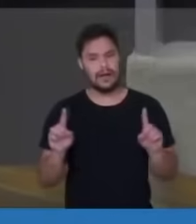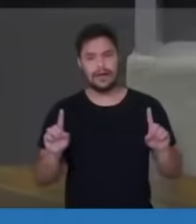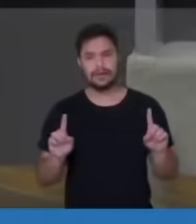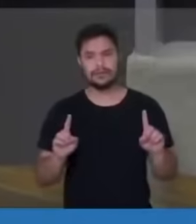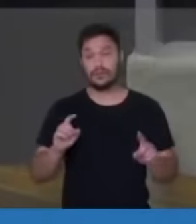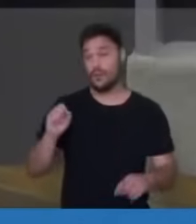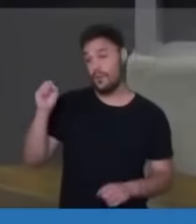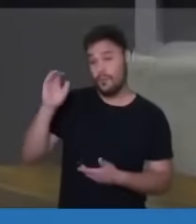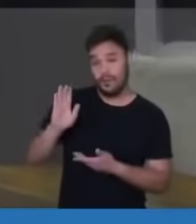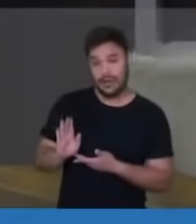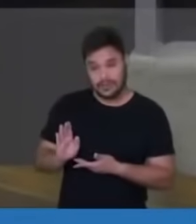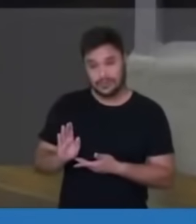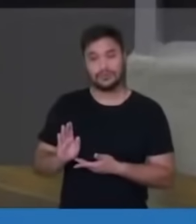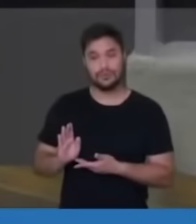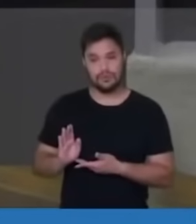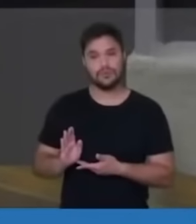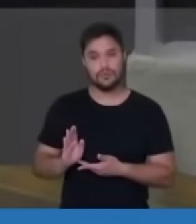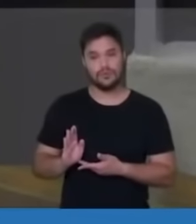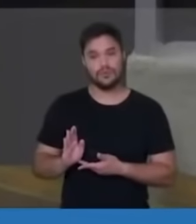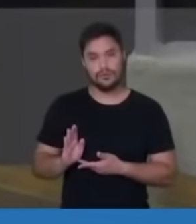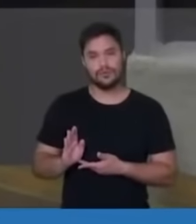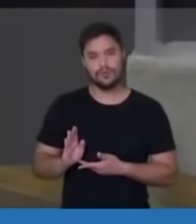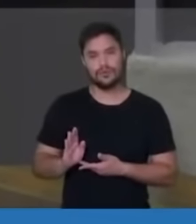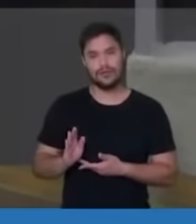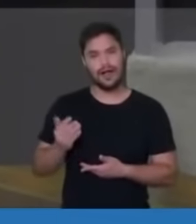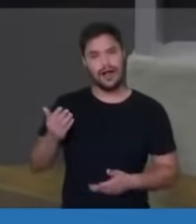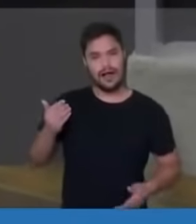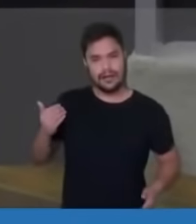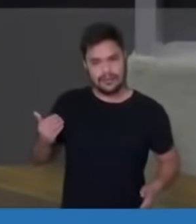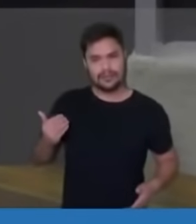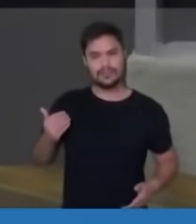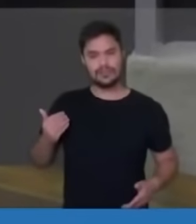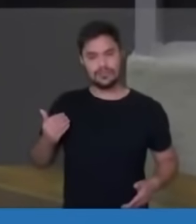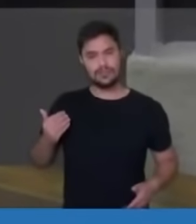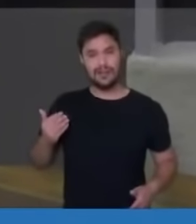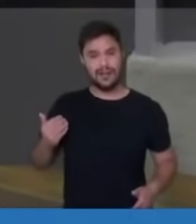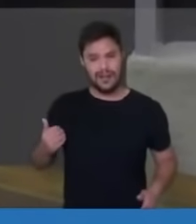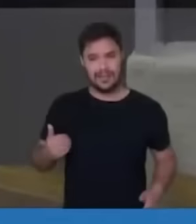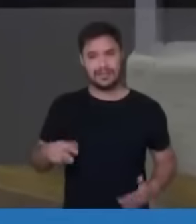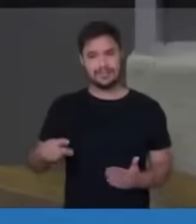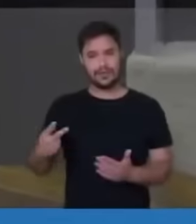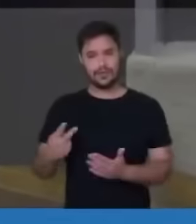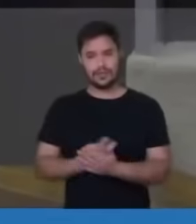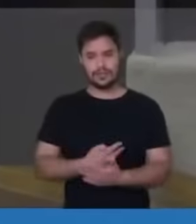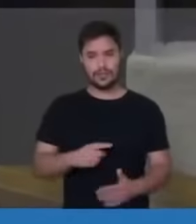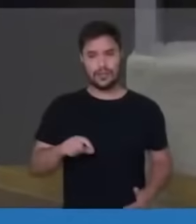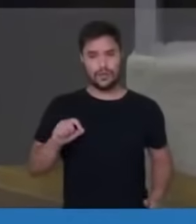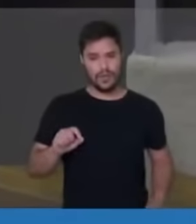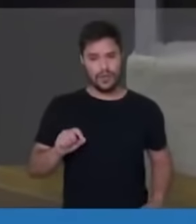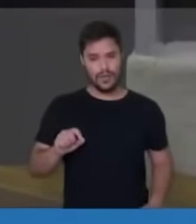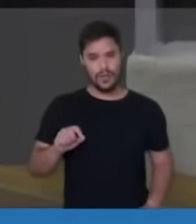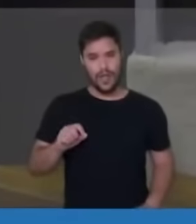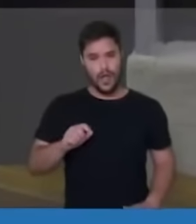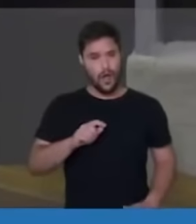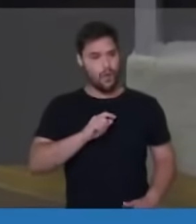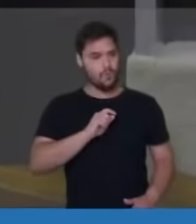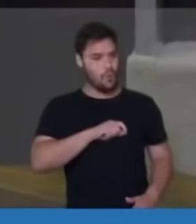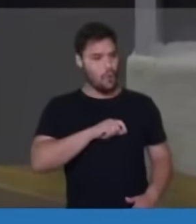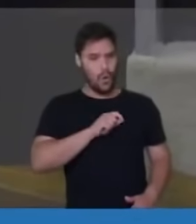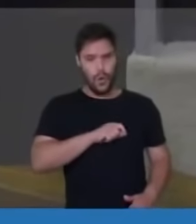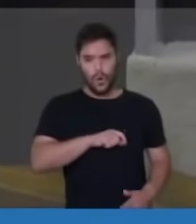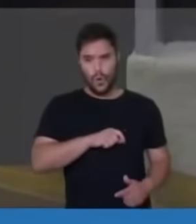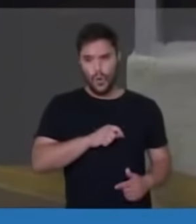Brasil vivenciou e nunca mais vai vivenciar, nunca mais vai vivenciar esse nível de horror,